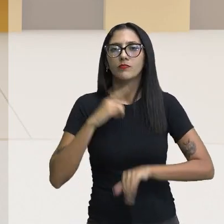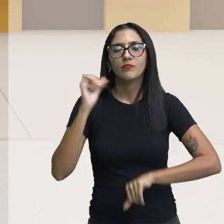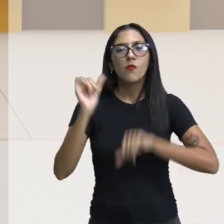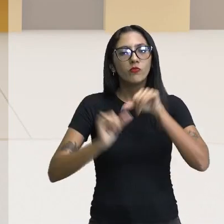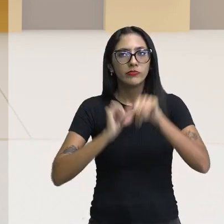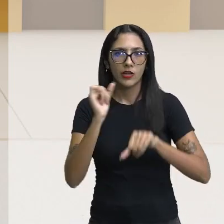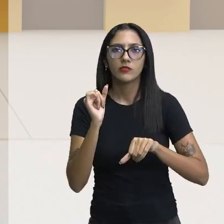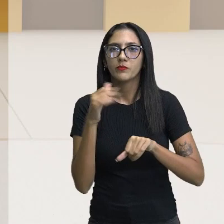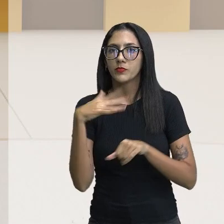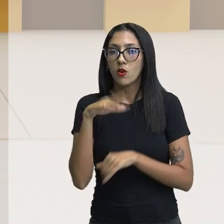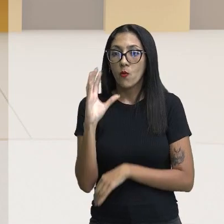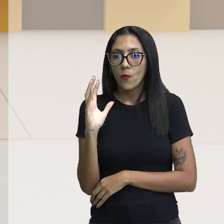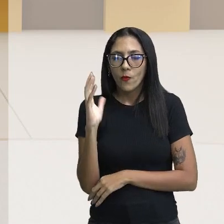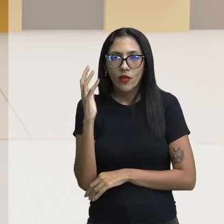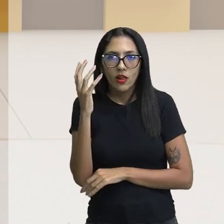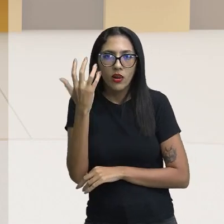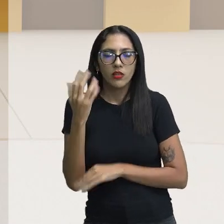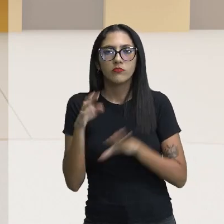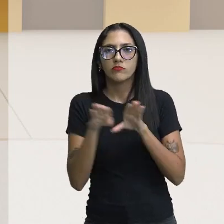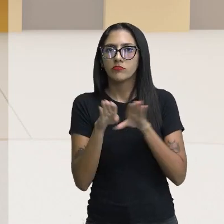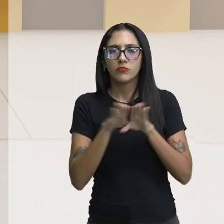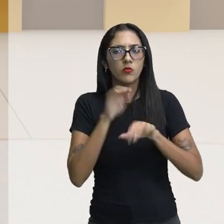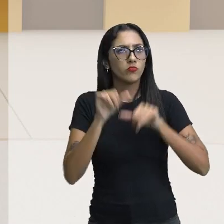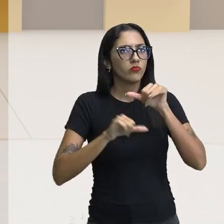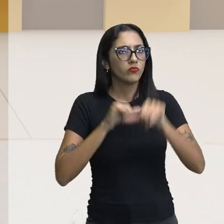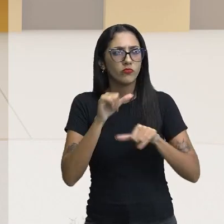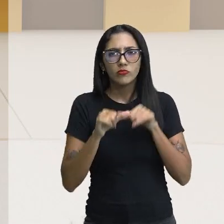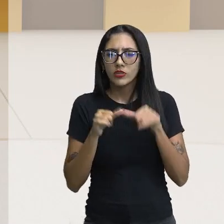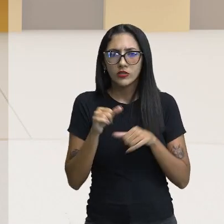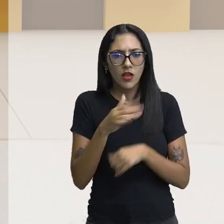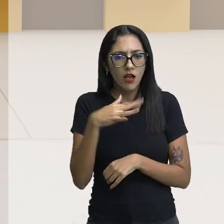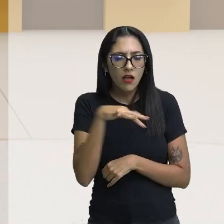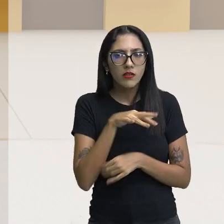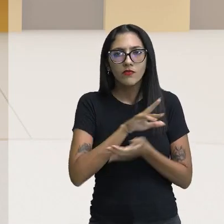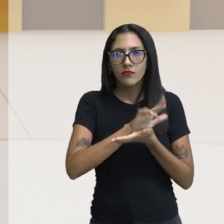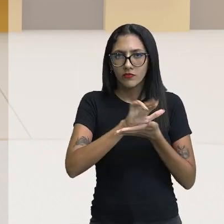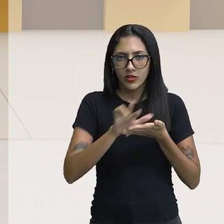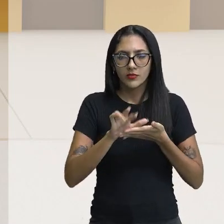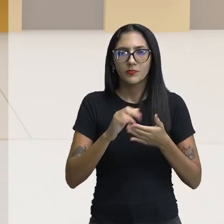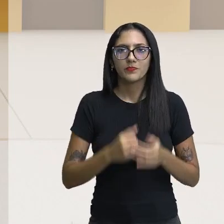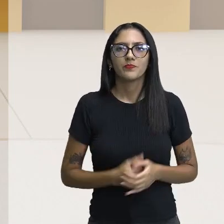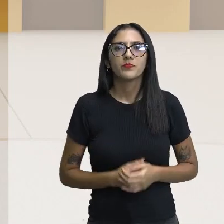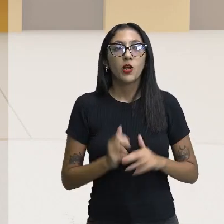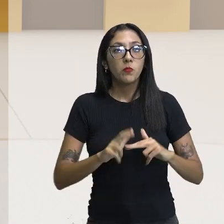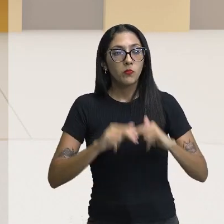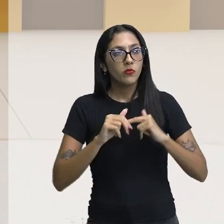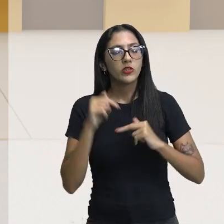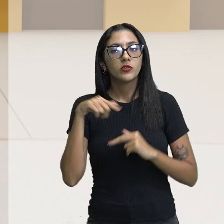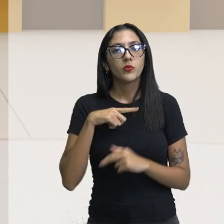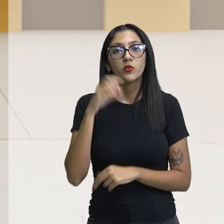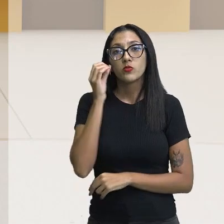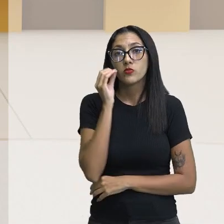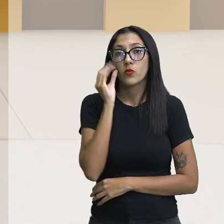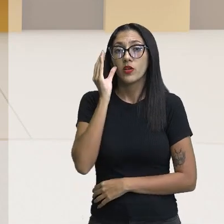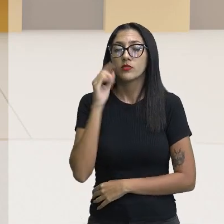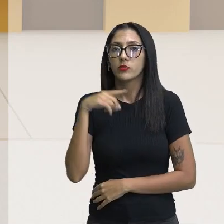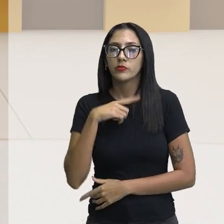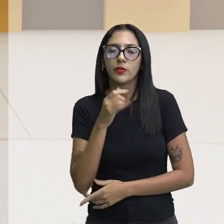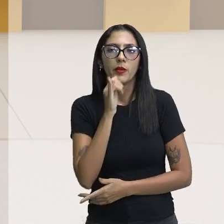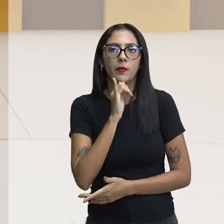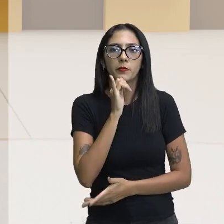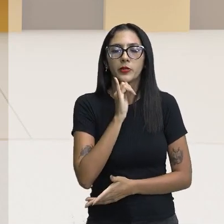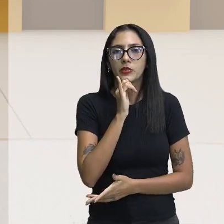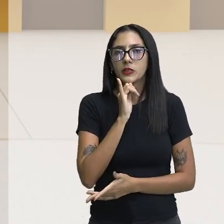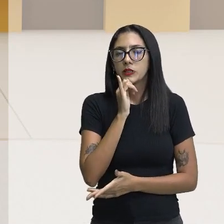mudanças climáticas, mas mudanças em todos os âmbitos. E esse conhecimento, ele acaba ficando